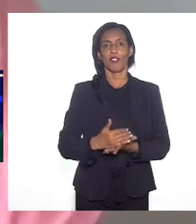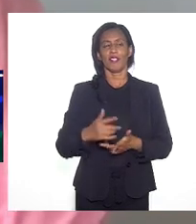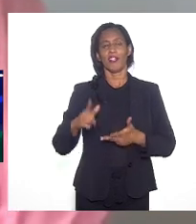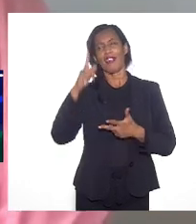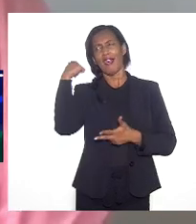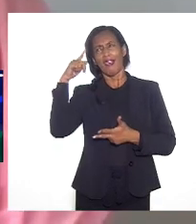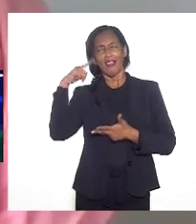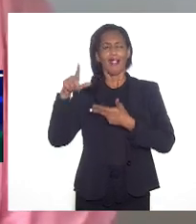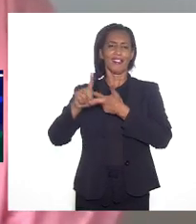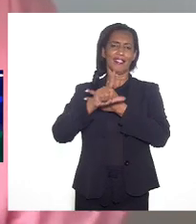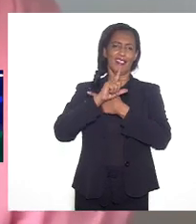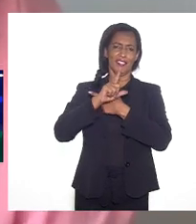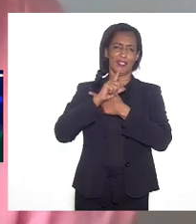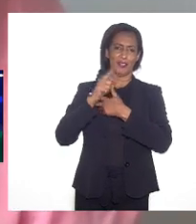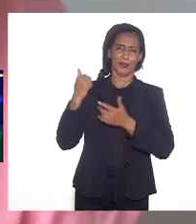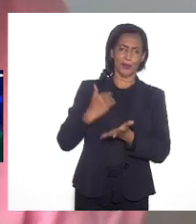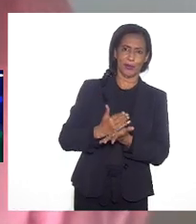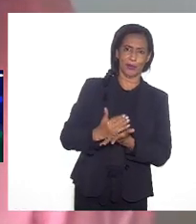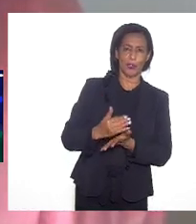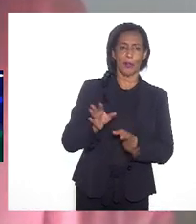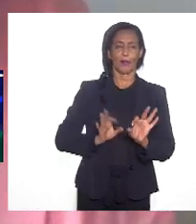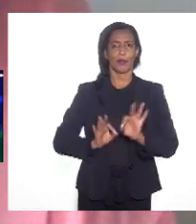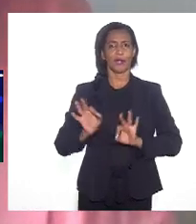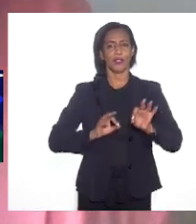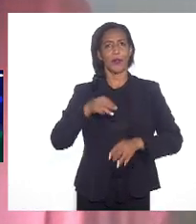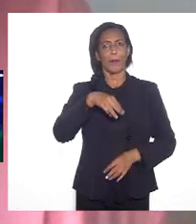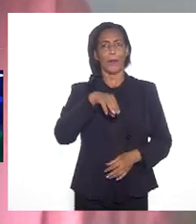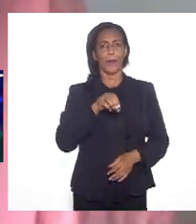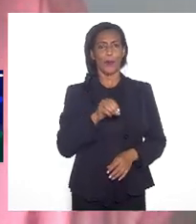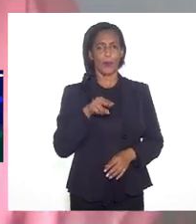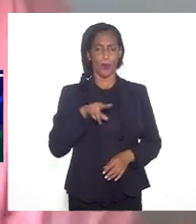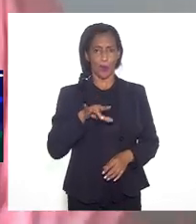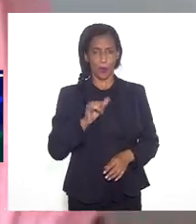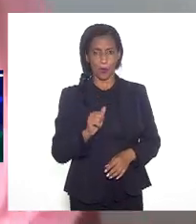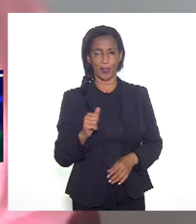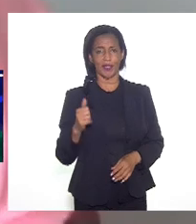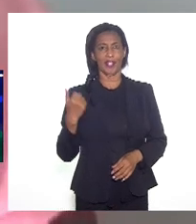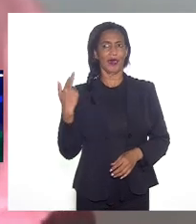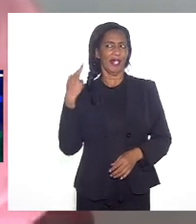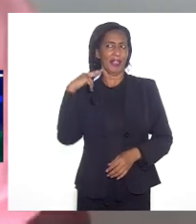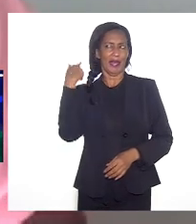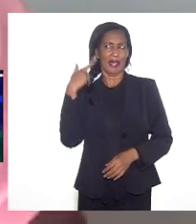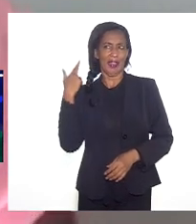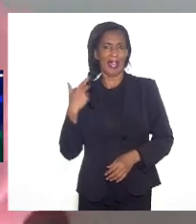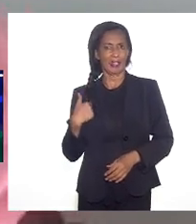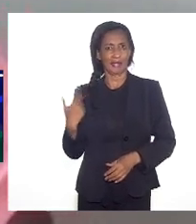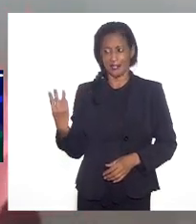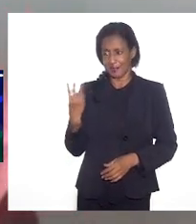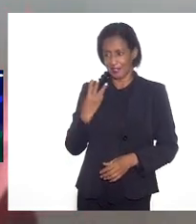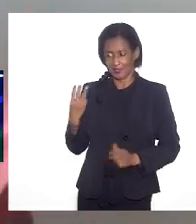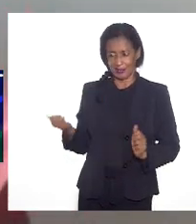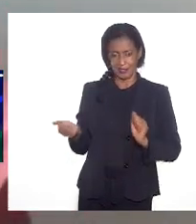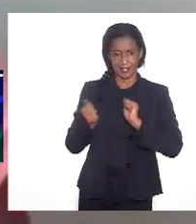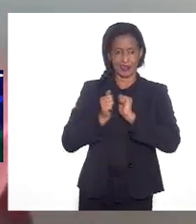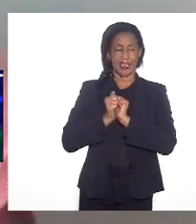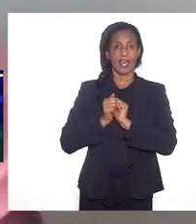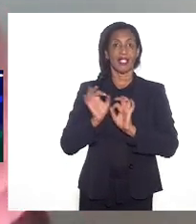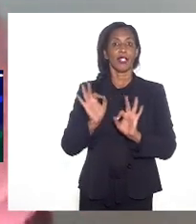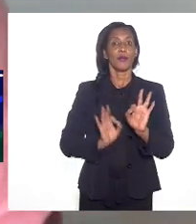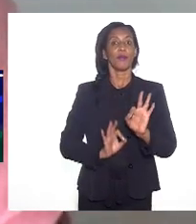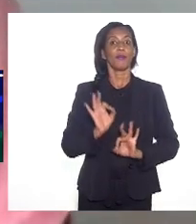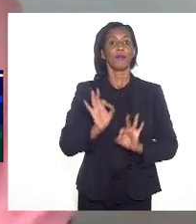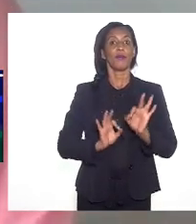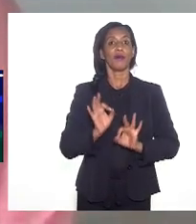legislatura, um projeto que deputada Mônica e deputada Renata, juntamente comigo, apresentamos aqui nessa casa, que era um projeto